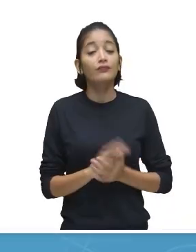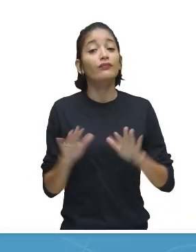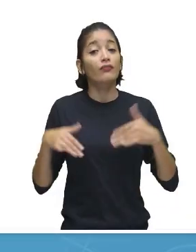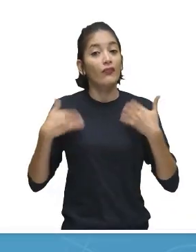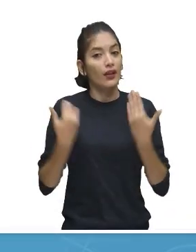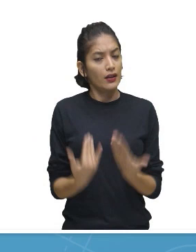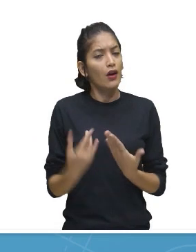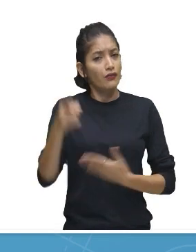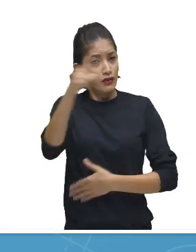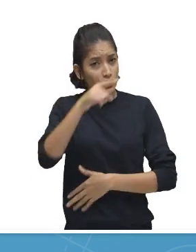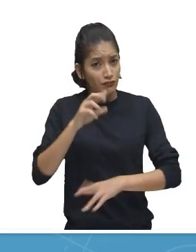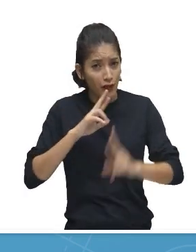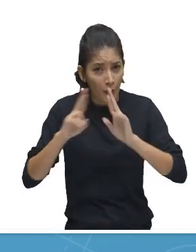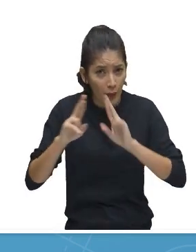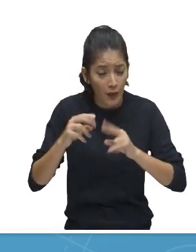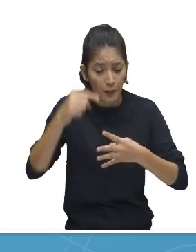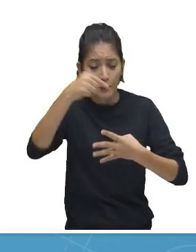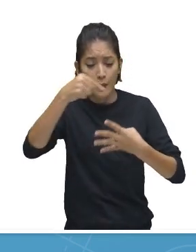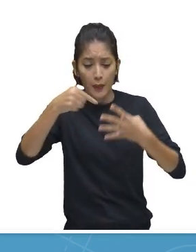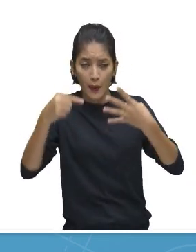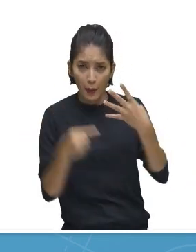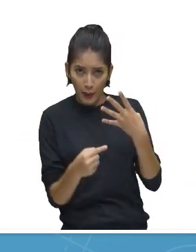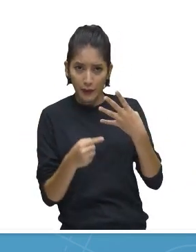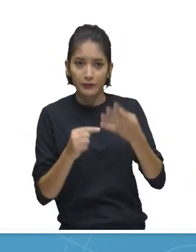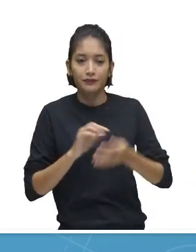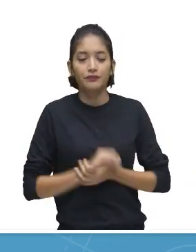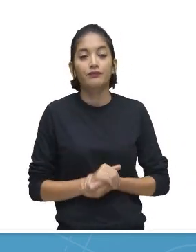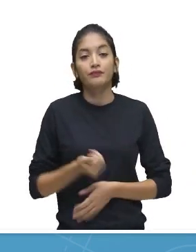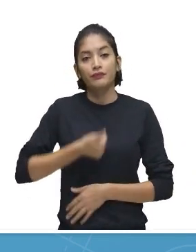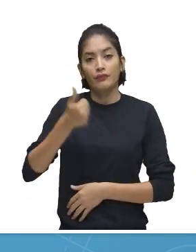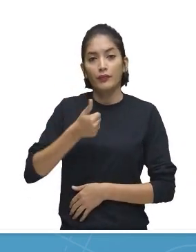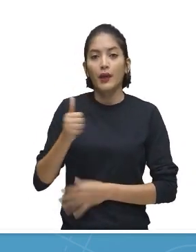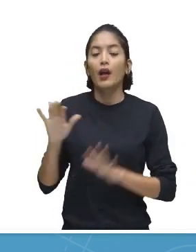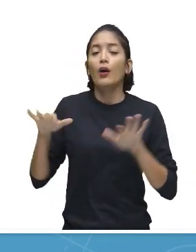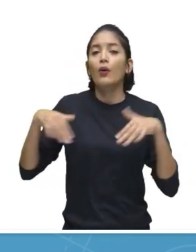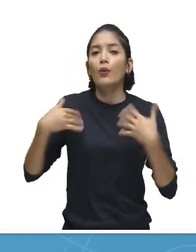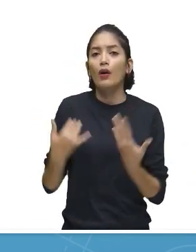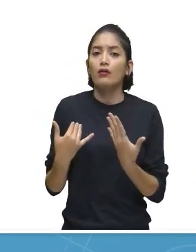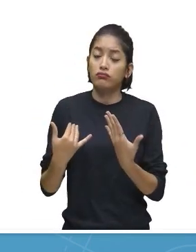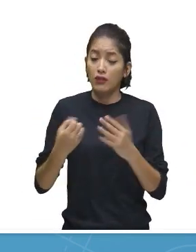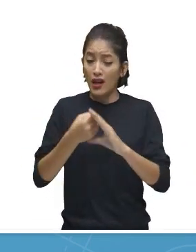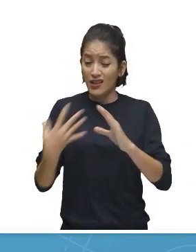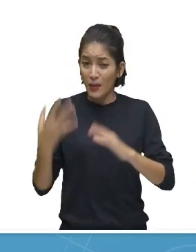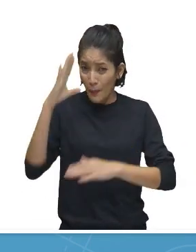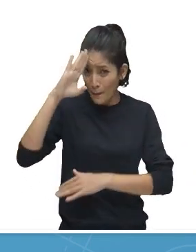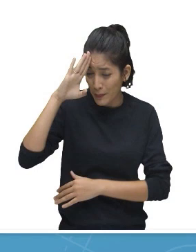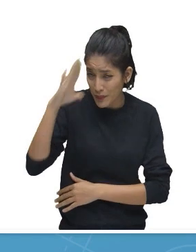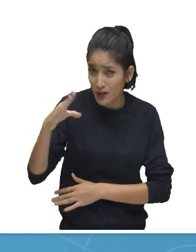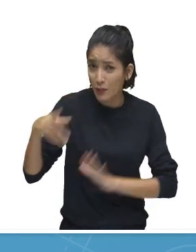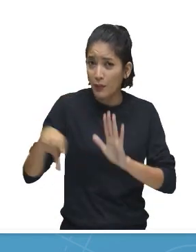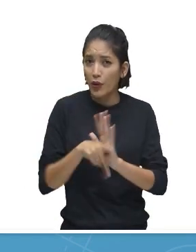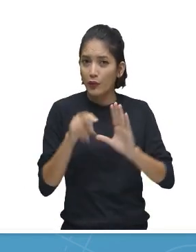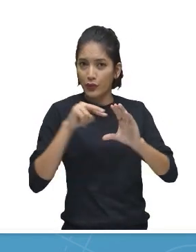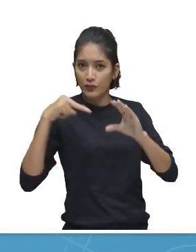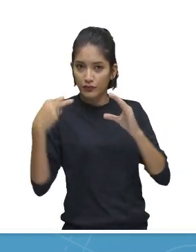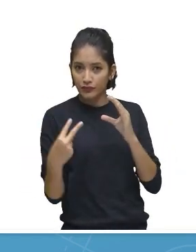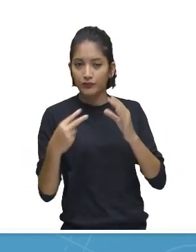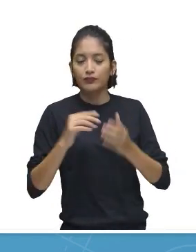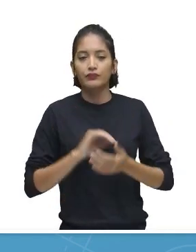Então, vocês vão responder 4 questões na nossa DLI. A primeira, quais são as principais características do